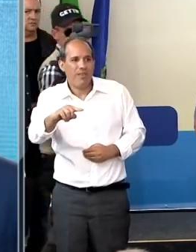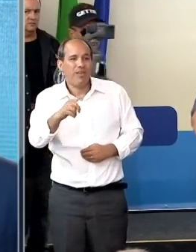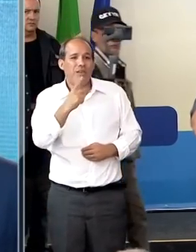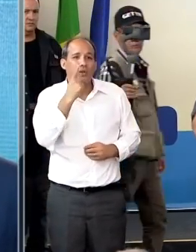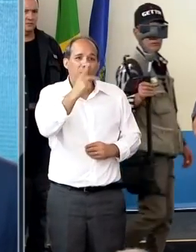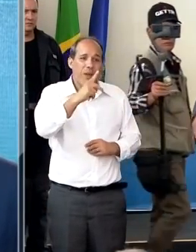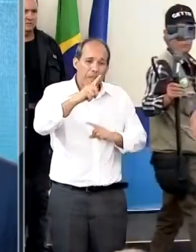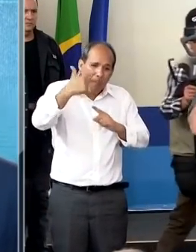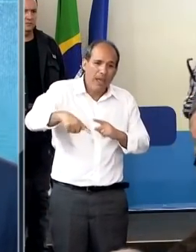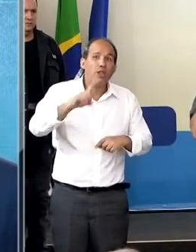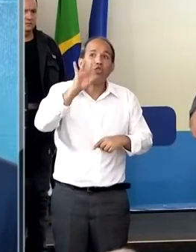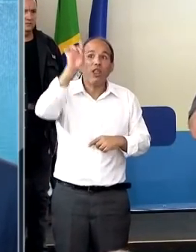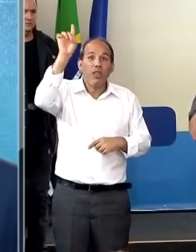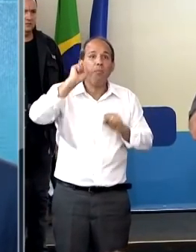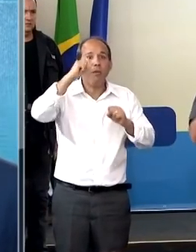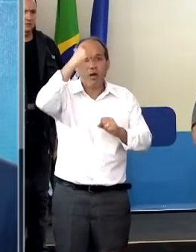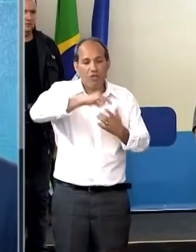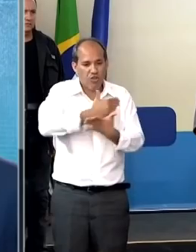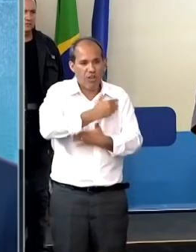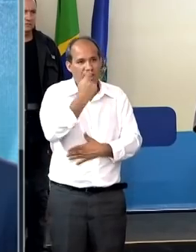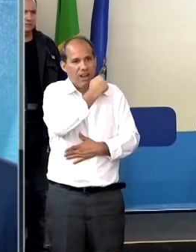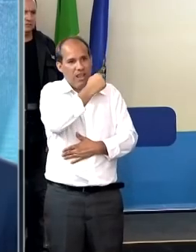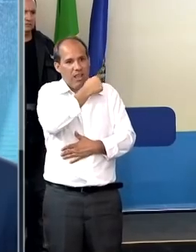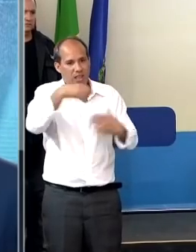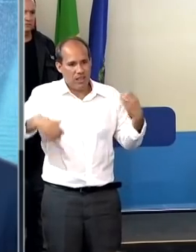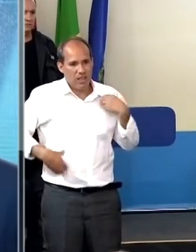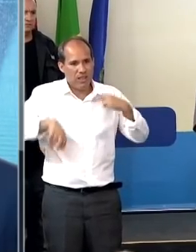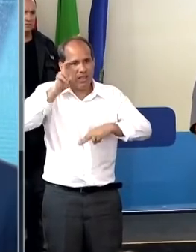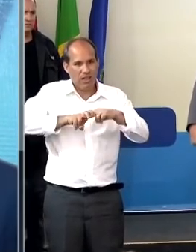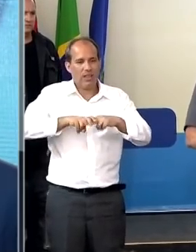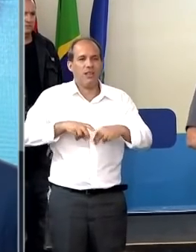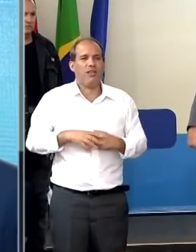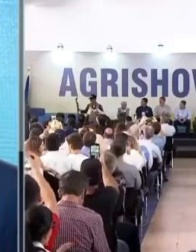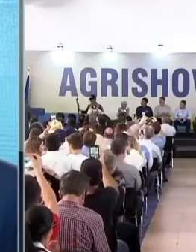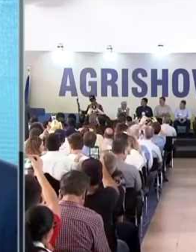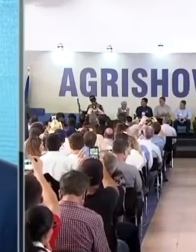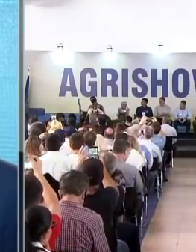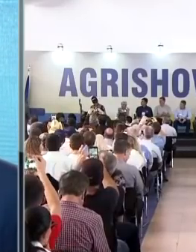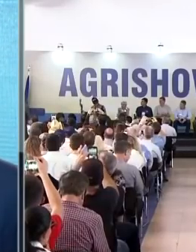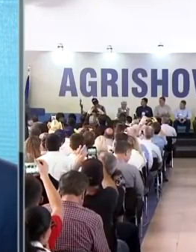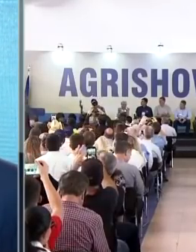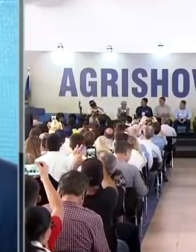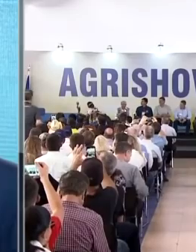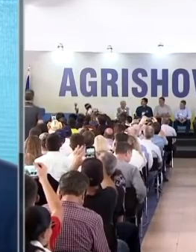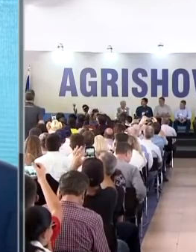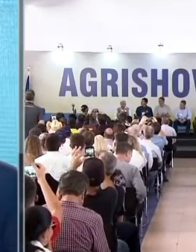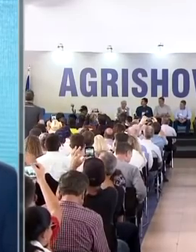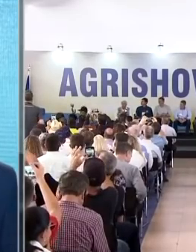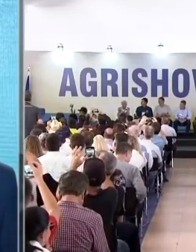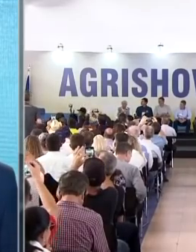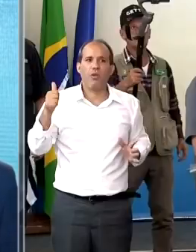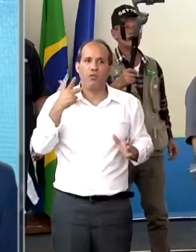eles se envolveram numa briga lá foram presos um presente foi lá e concedeu era direito nele mas não se